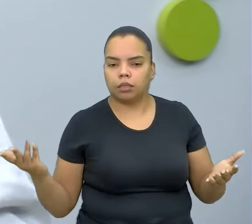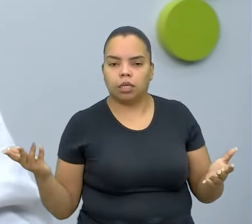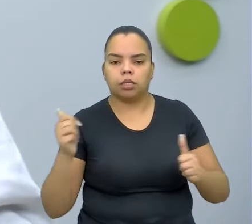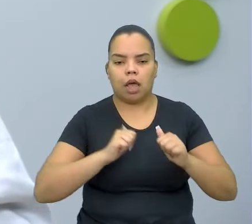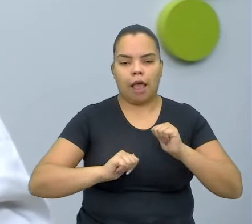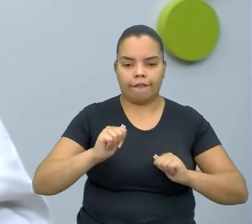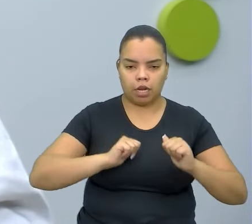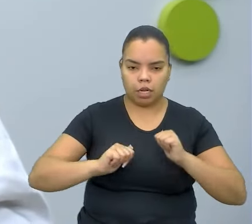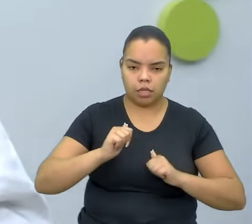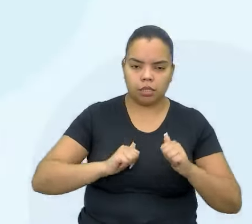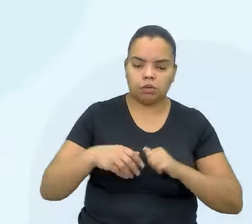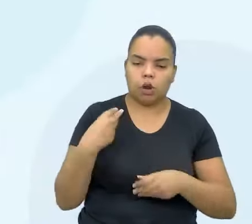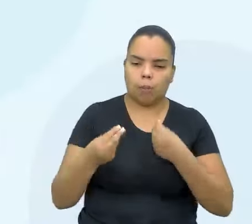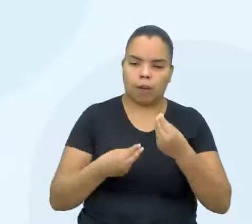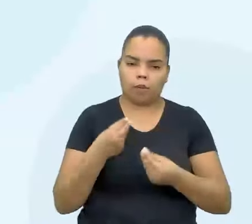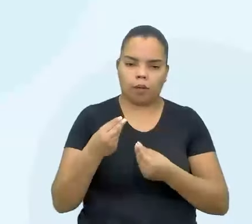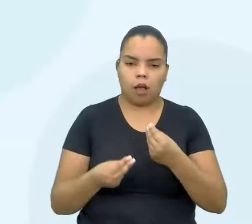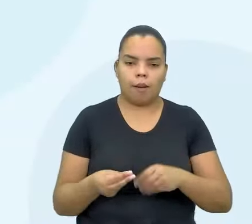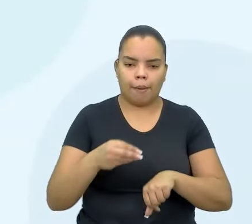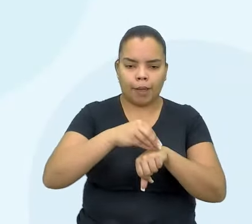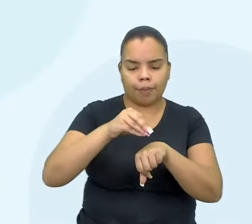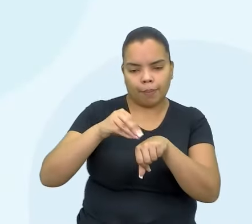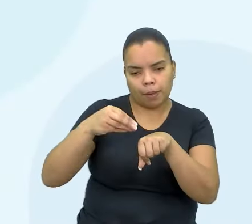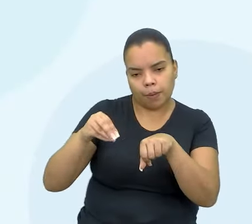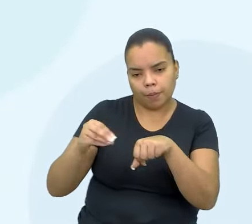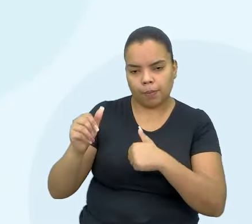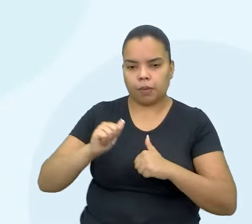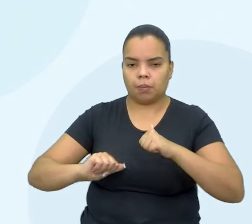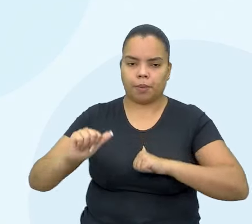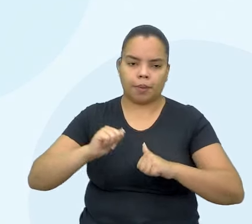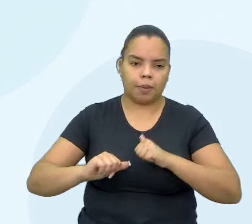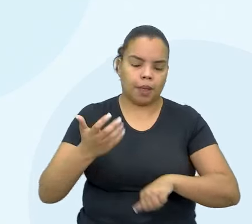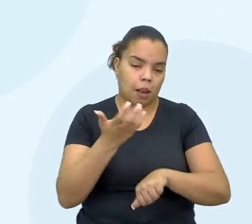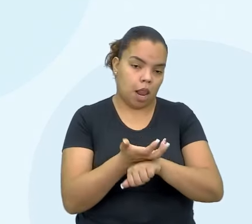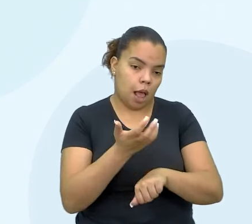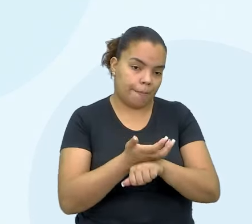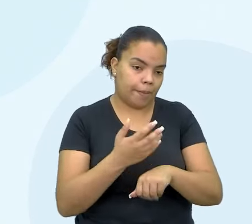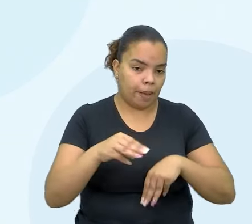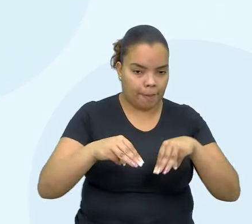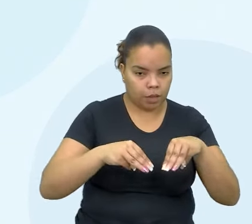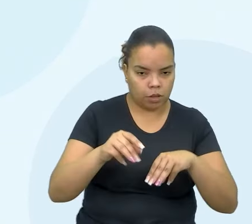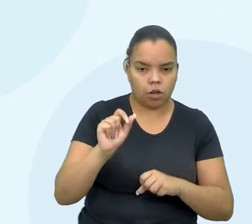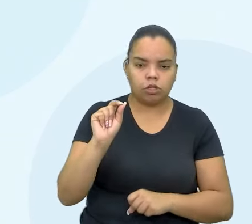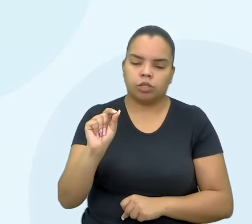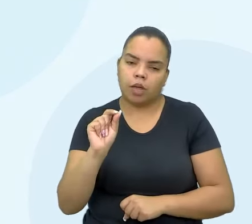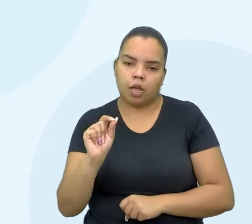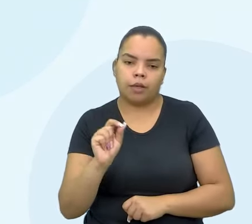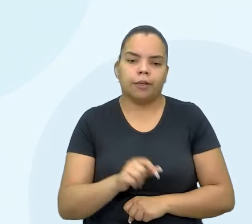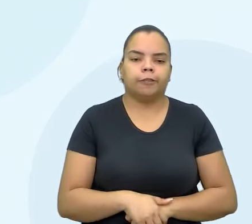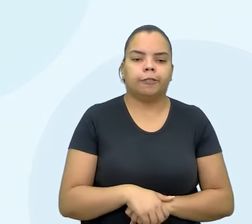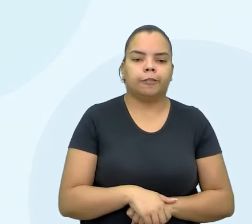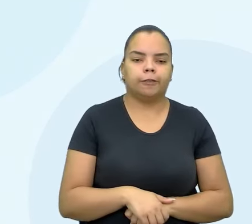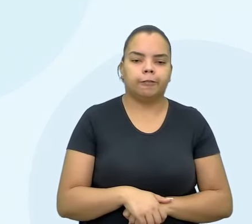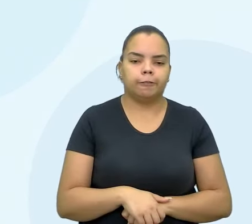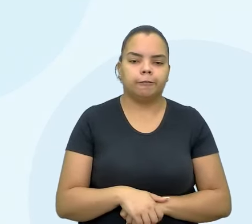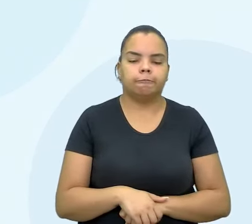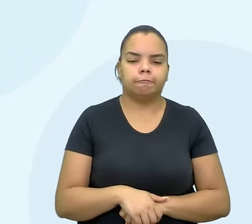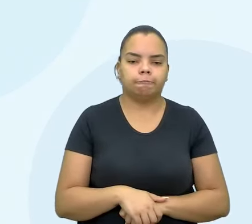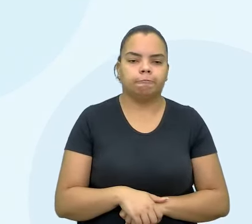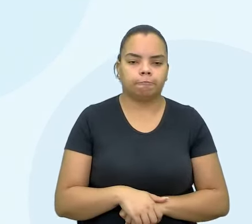né? Sugestões de como avaliar conforme as metodologias. Nós trabalhamos durante a UC1 bastante as metodologias ativas, né,